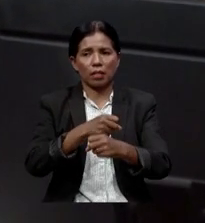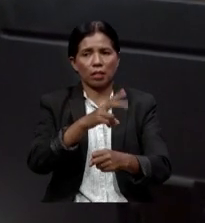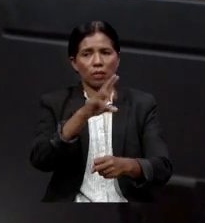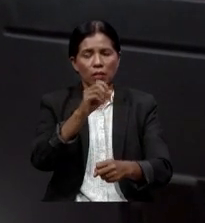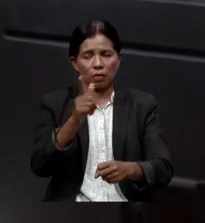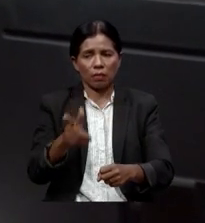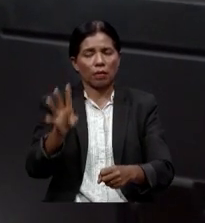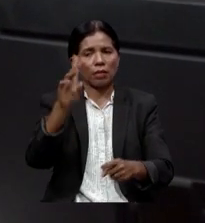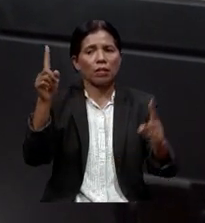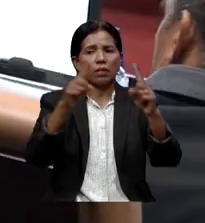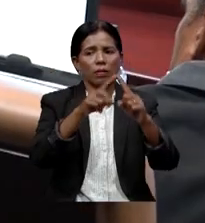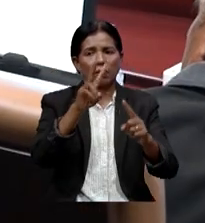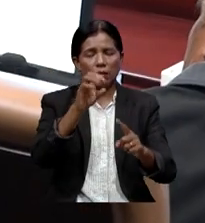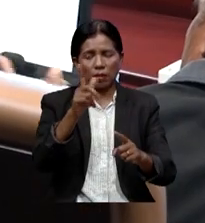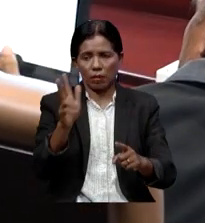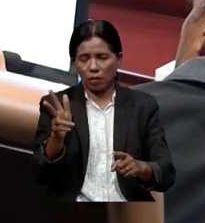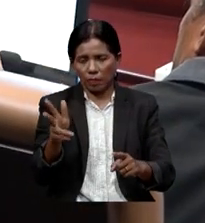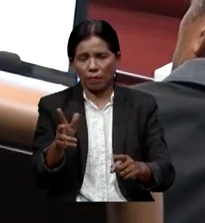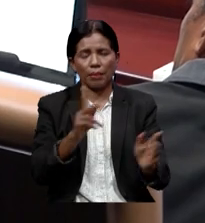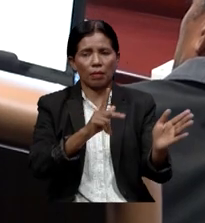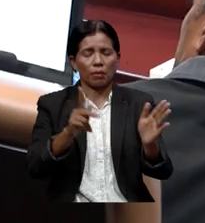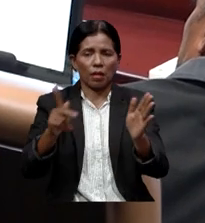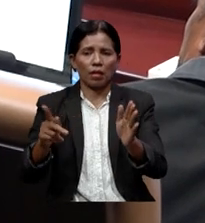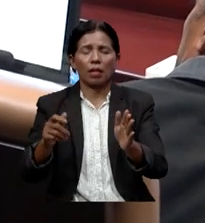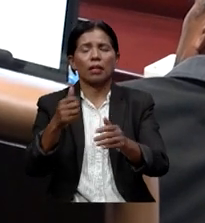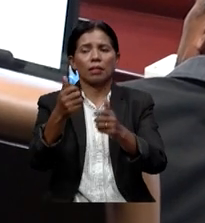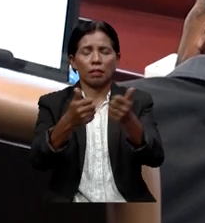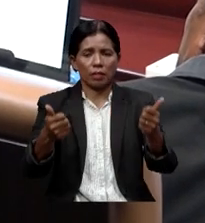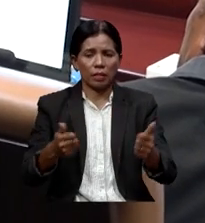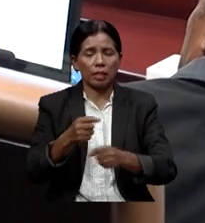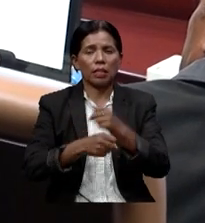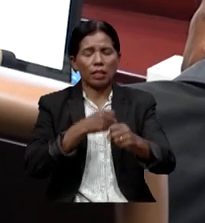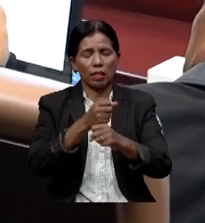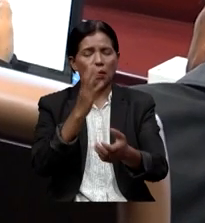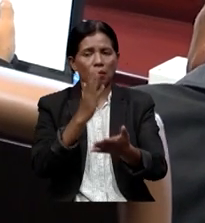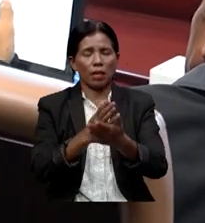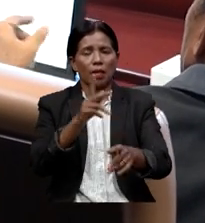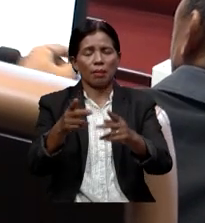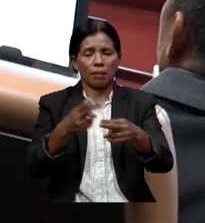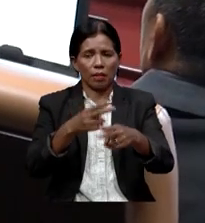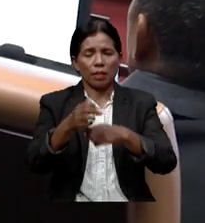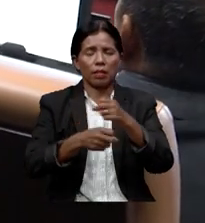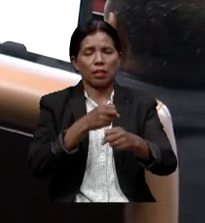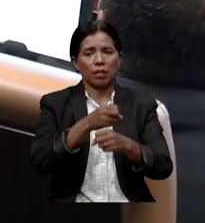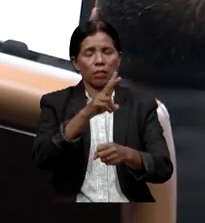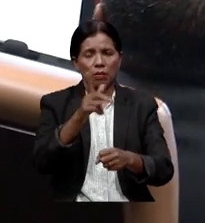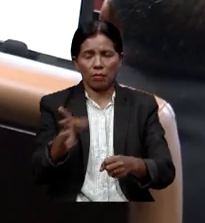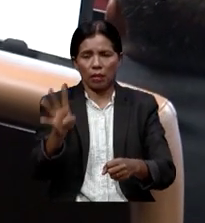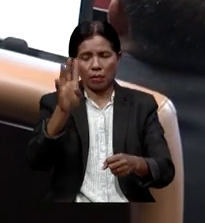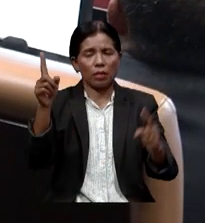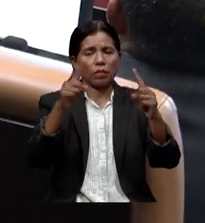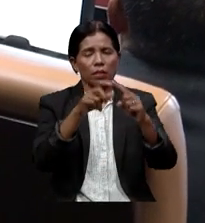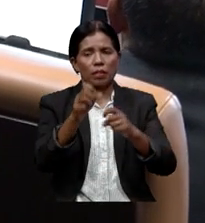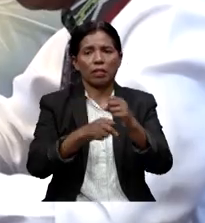ou Tinarihun Rua Tolonolo. Plano anual multissetorial combate Carraixbada para período Tinarihun Rua Nesenhat ou